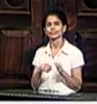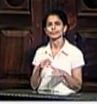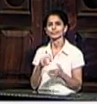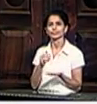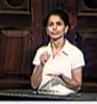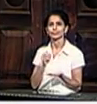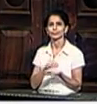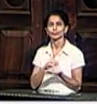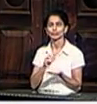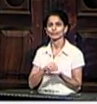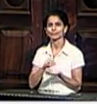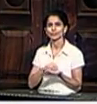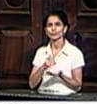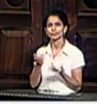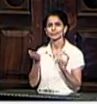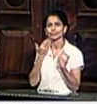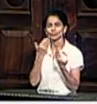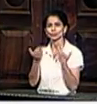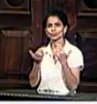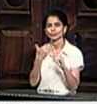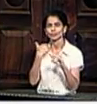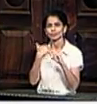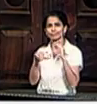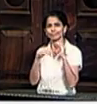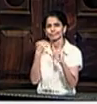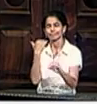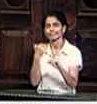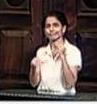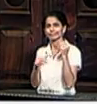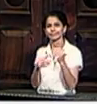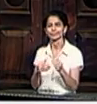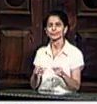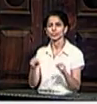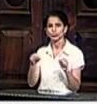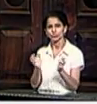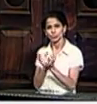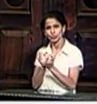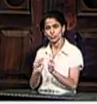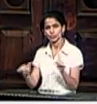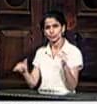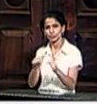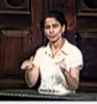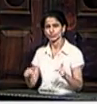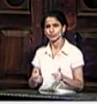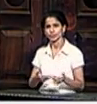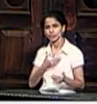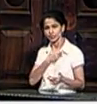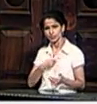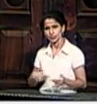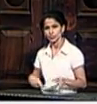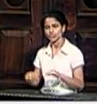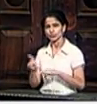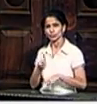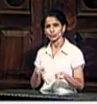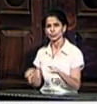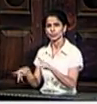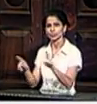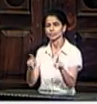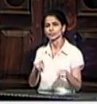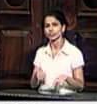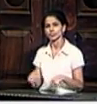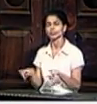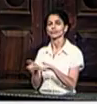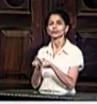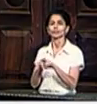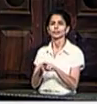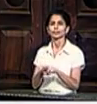de diálogo total, seja com os servidores públicos ou com a população, ou